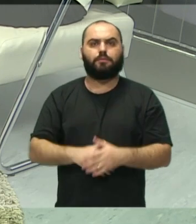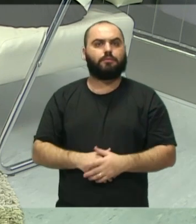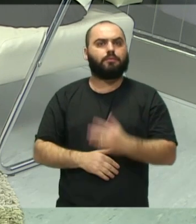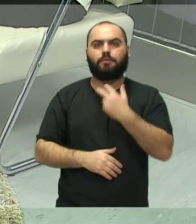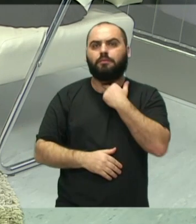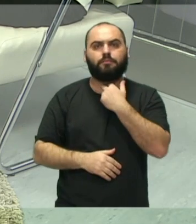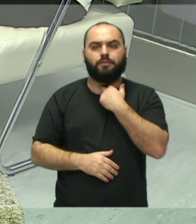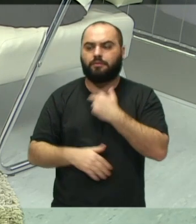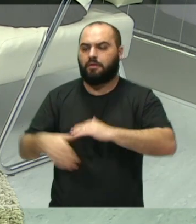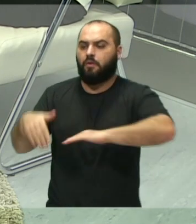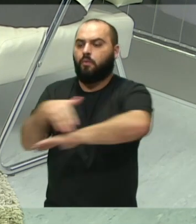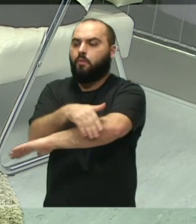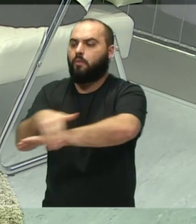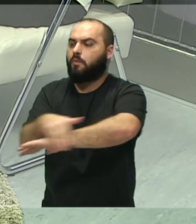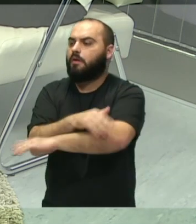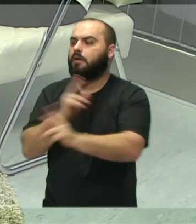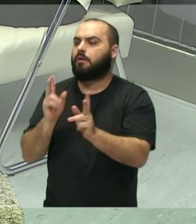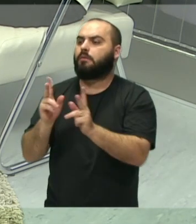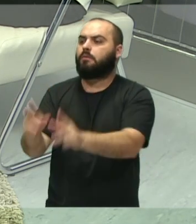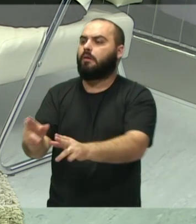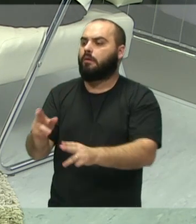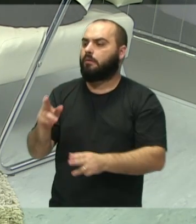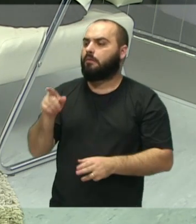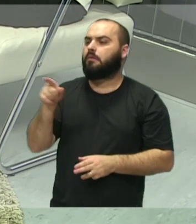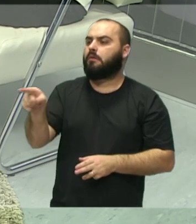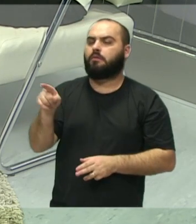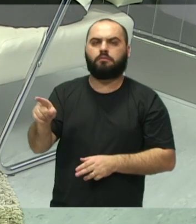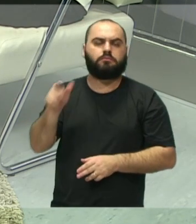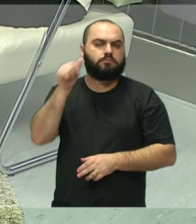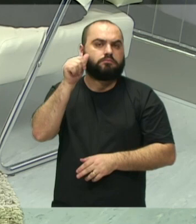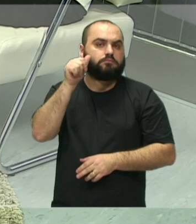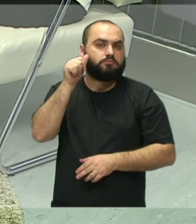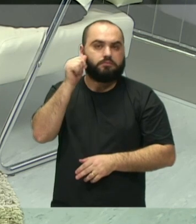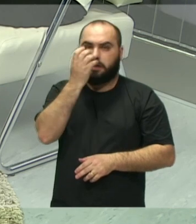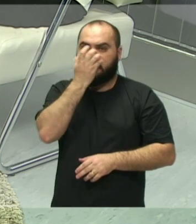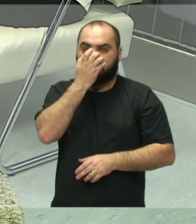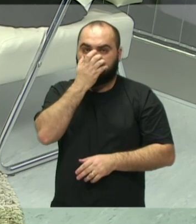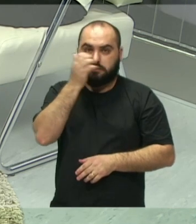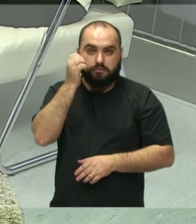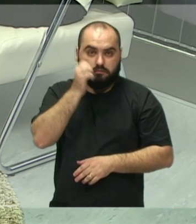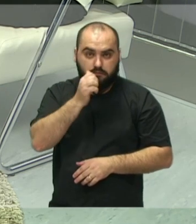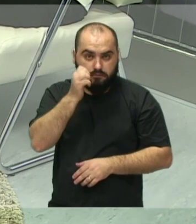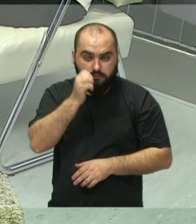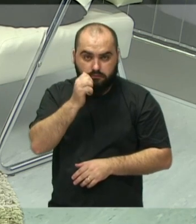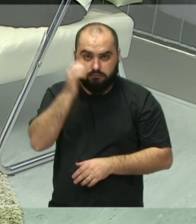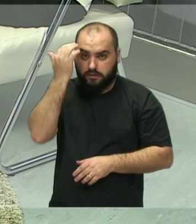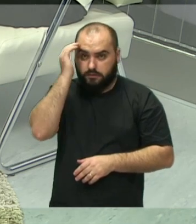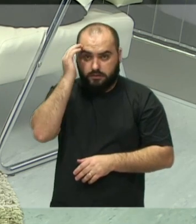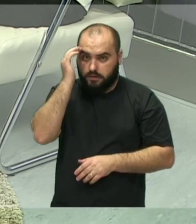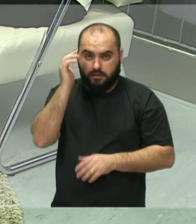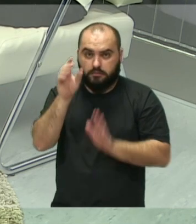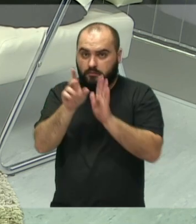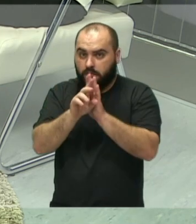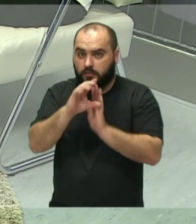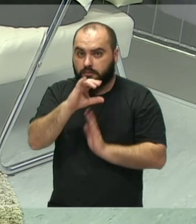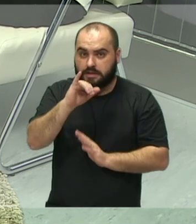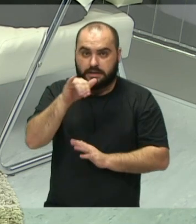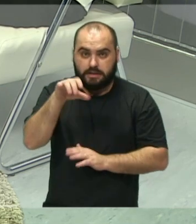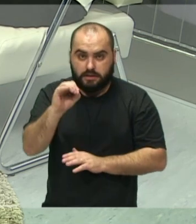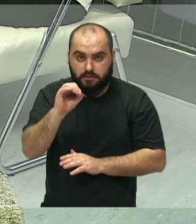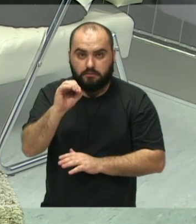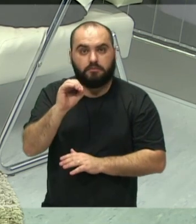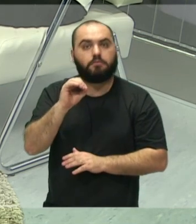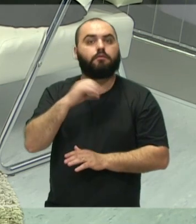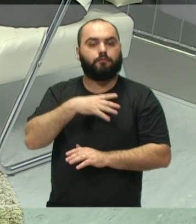tratado na rua como se... Ele não tem noção. Uma cadela não entende quando está no cio e ela vai criando e vai criando e vai criando. Então, precisa ser